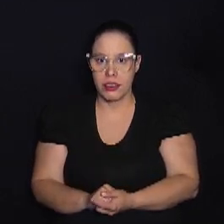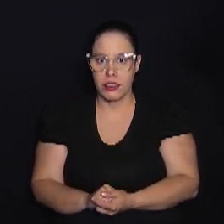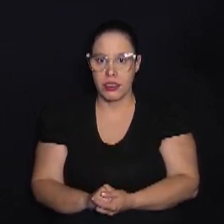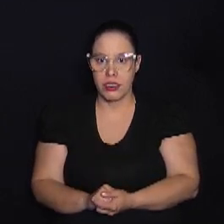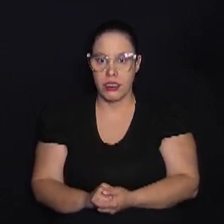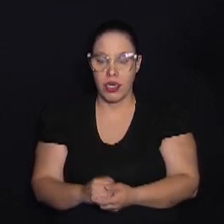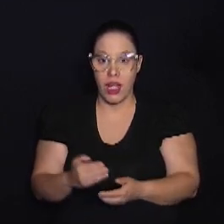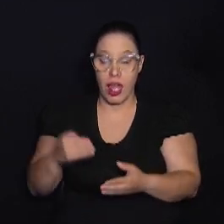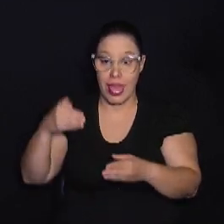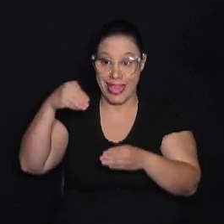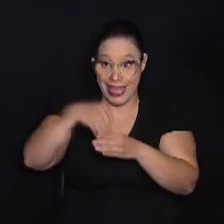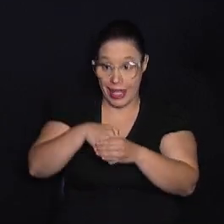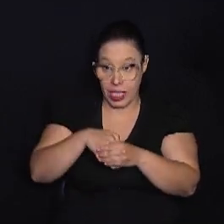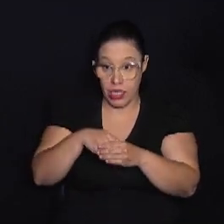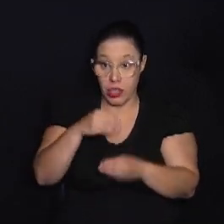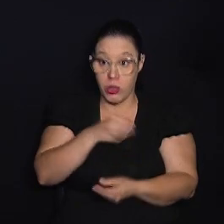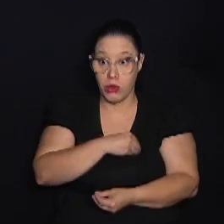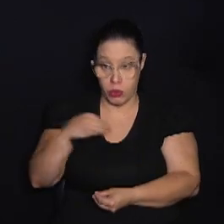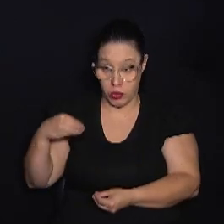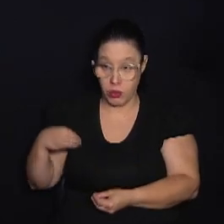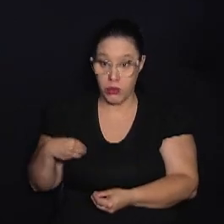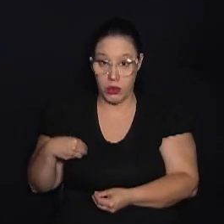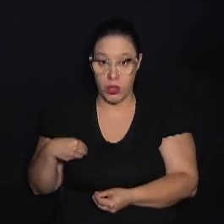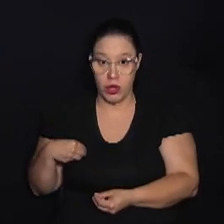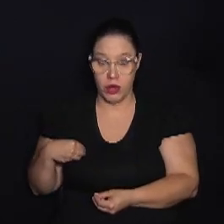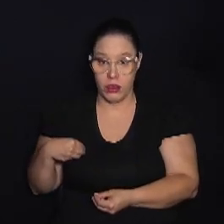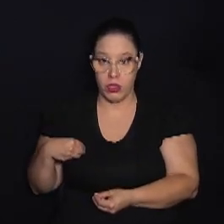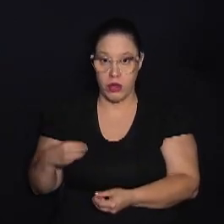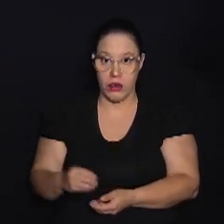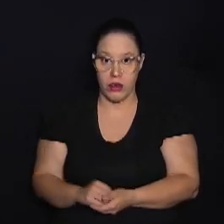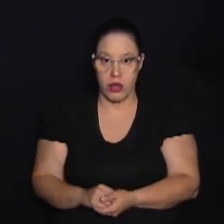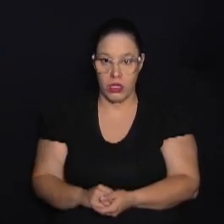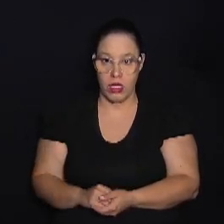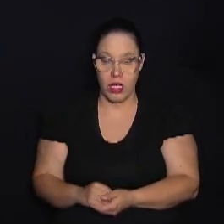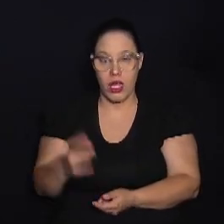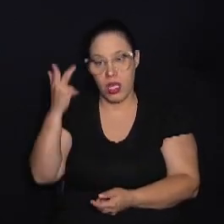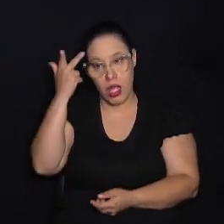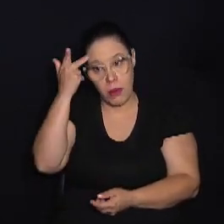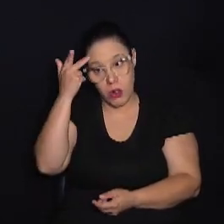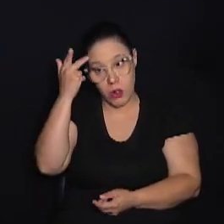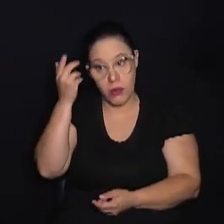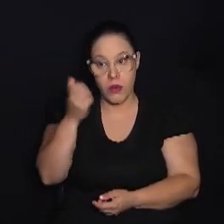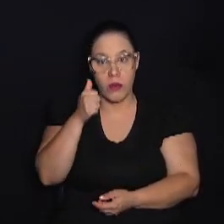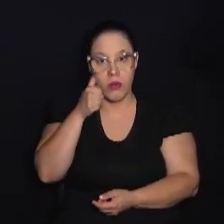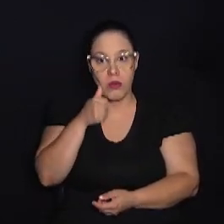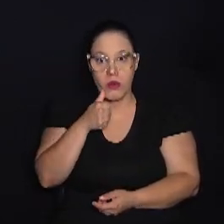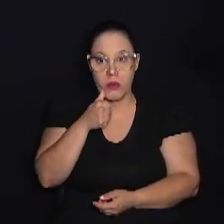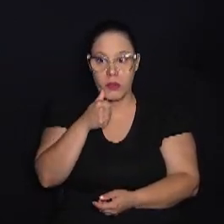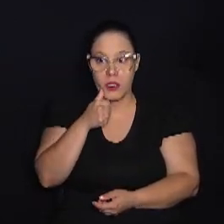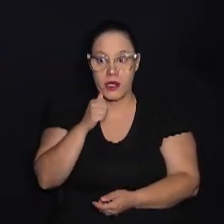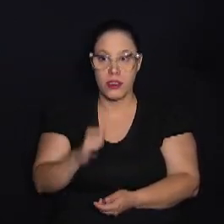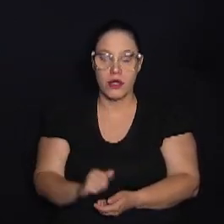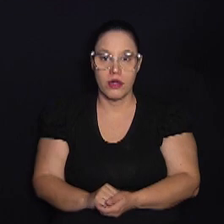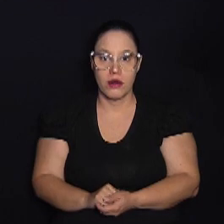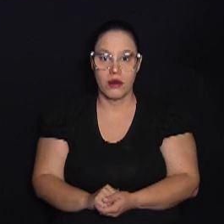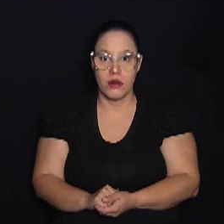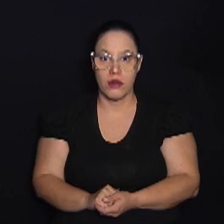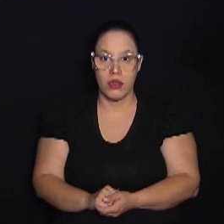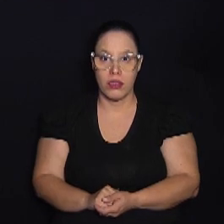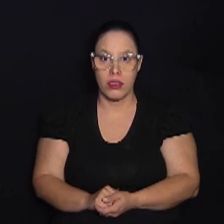dentro dos exames, principalmente, os nódulos tireoides são mais comuns em mulheres. É muito comum as mulheres, durante os preventivos,